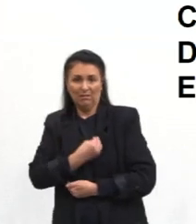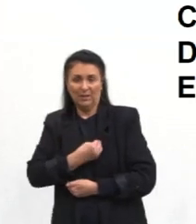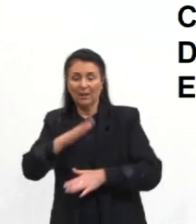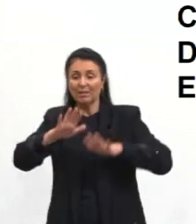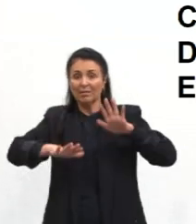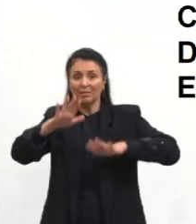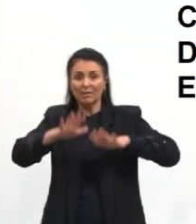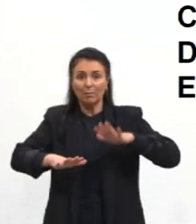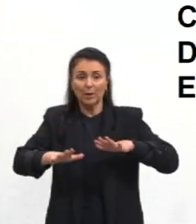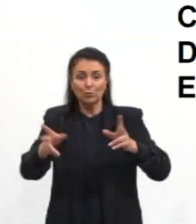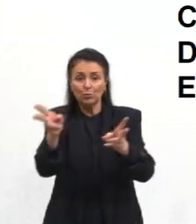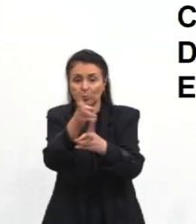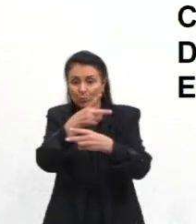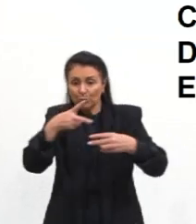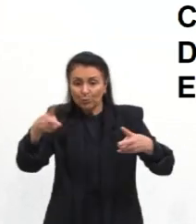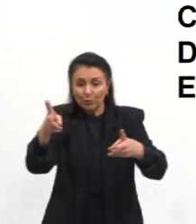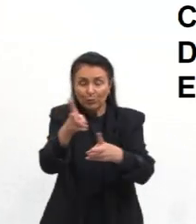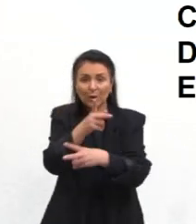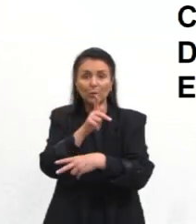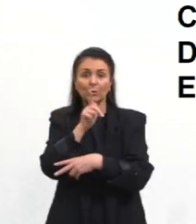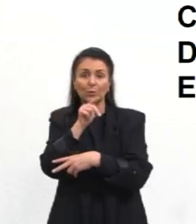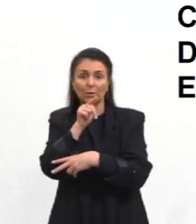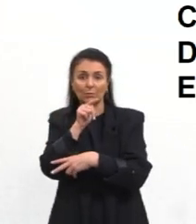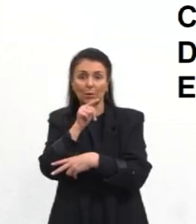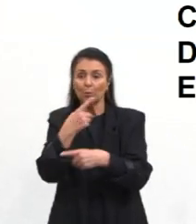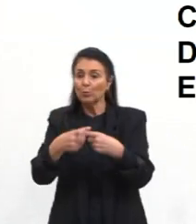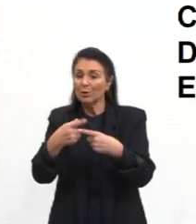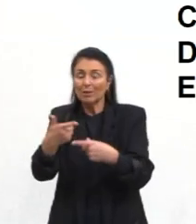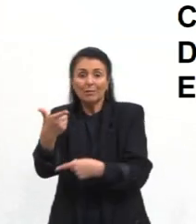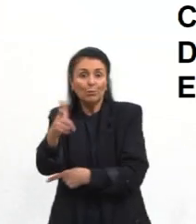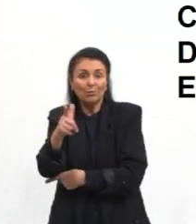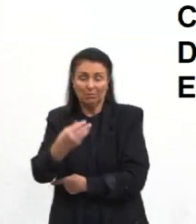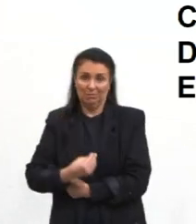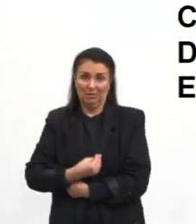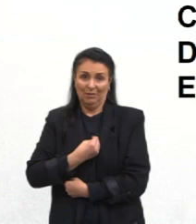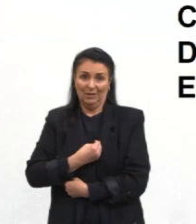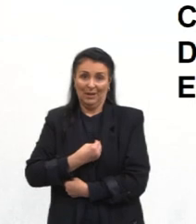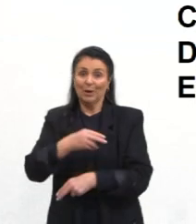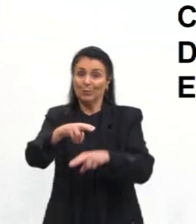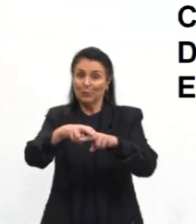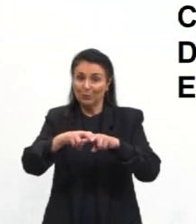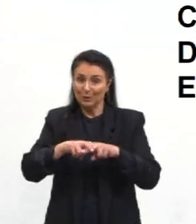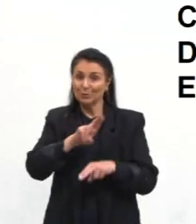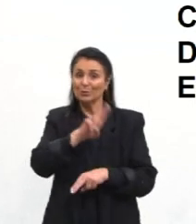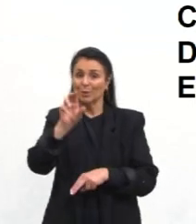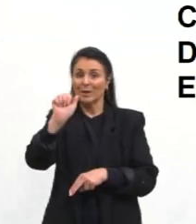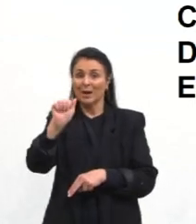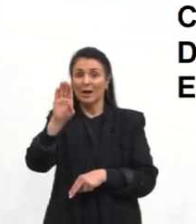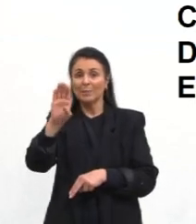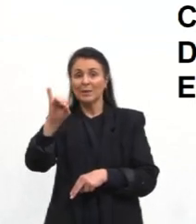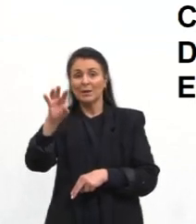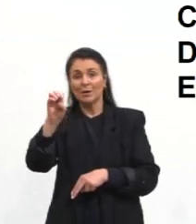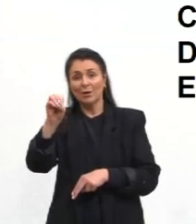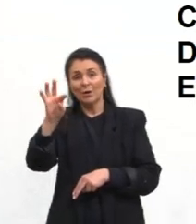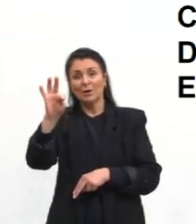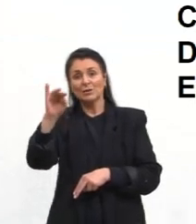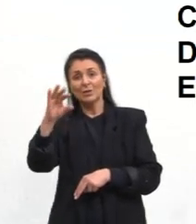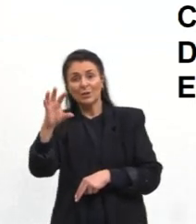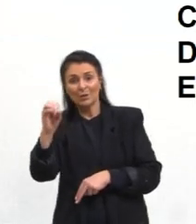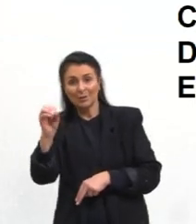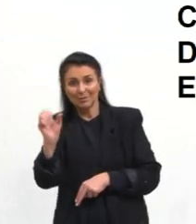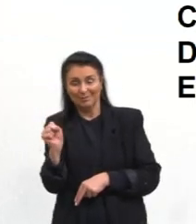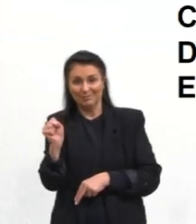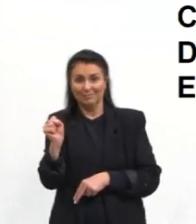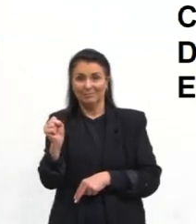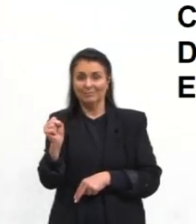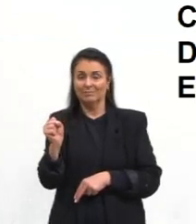como o vento EA água na que como eu disse não são vivos e por isso são chamados abióticos e até aqui foi